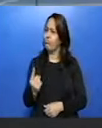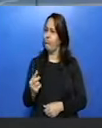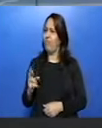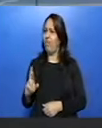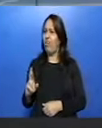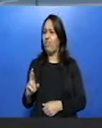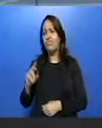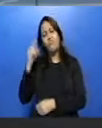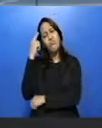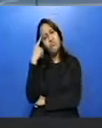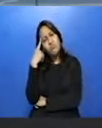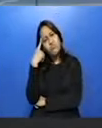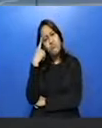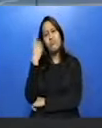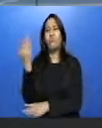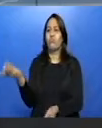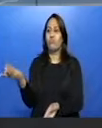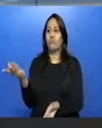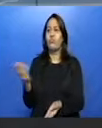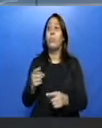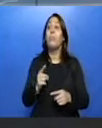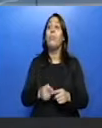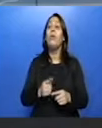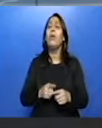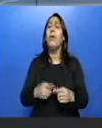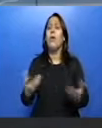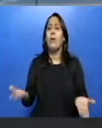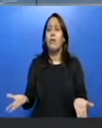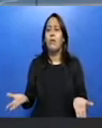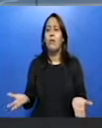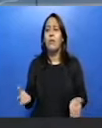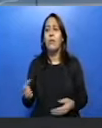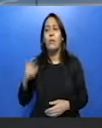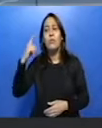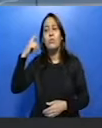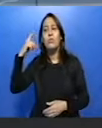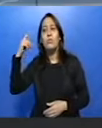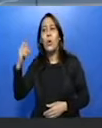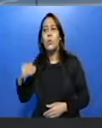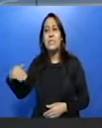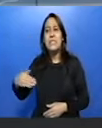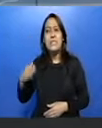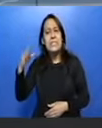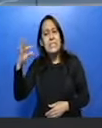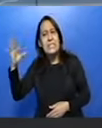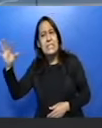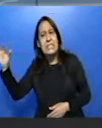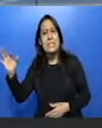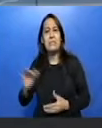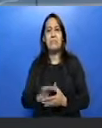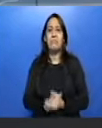sensor, conversa, verso? Por que que tá com esse som e não tá z?